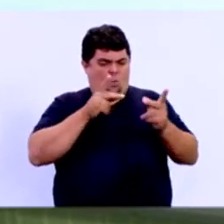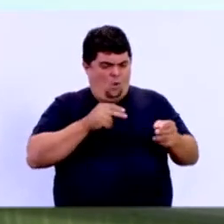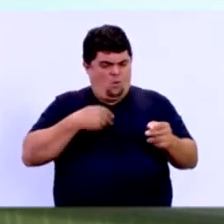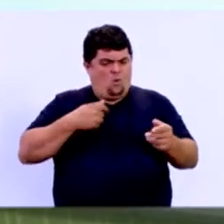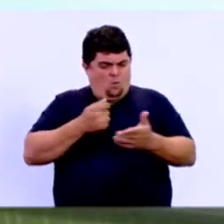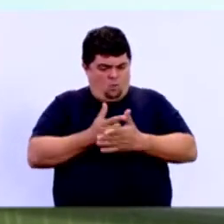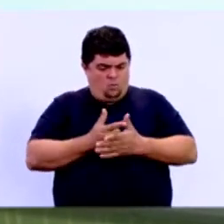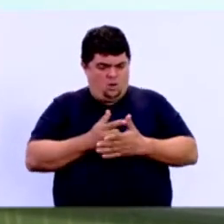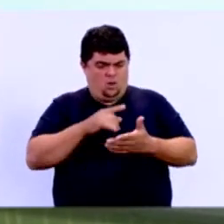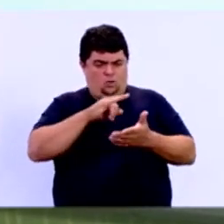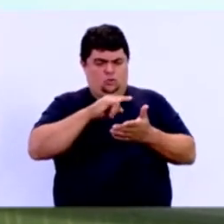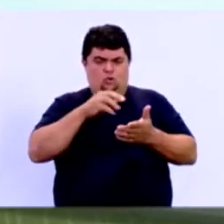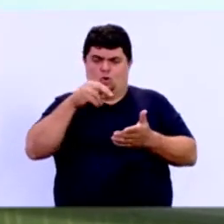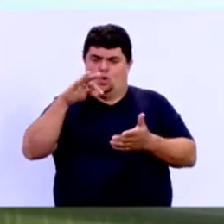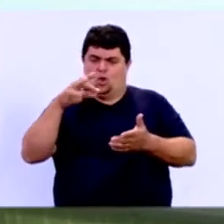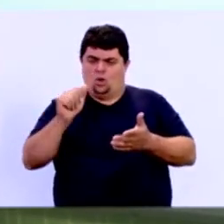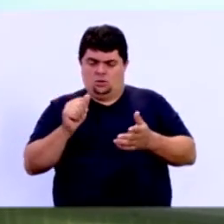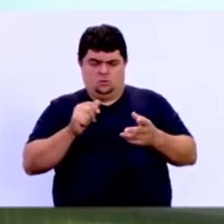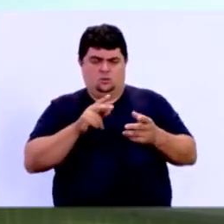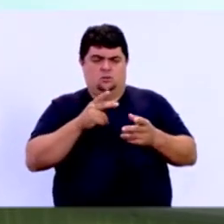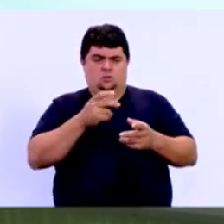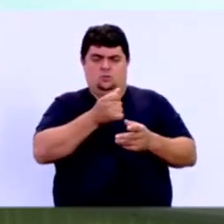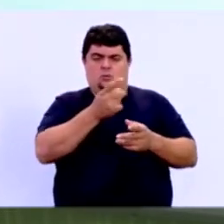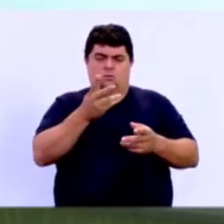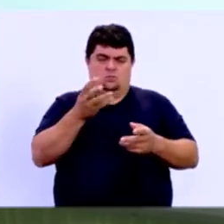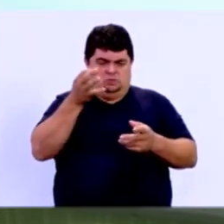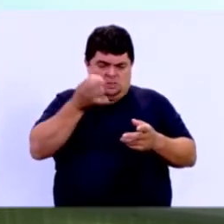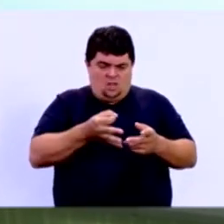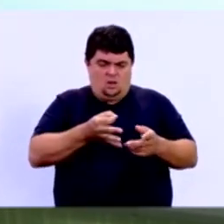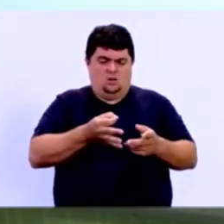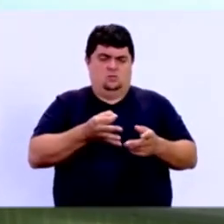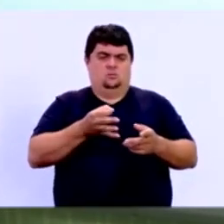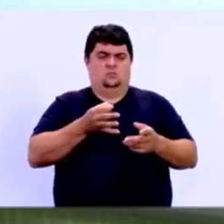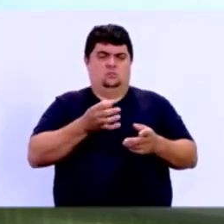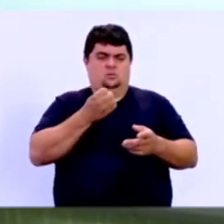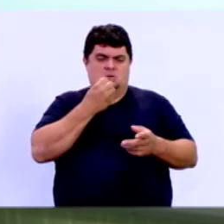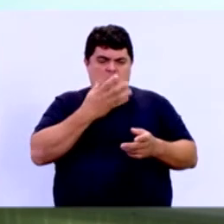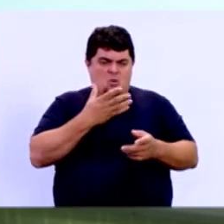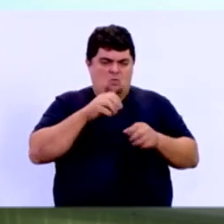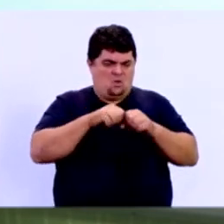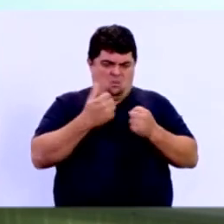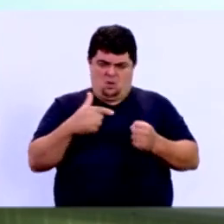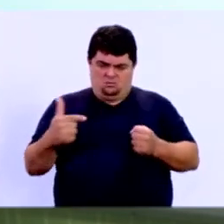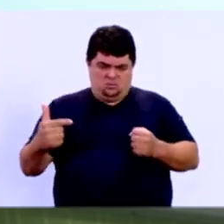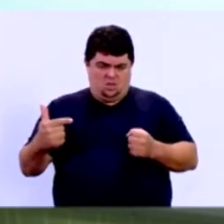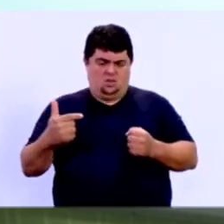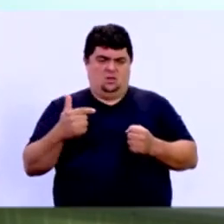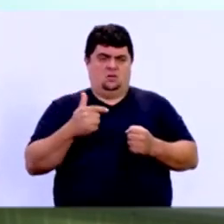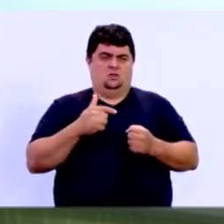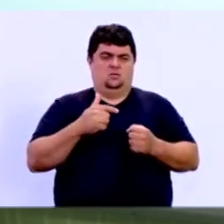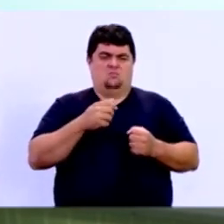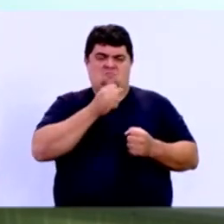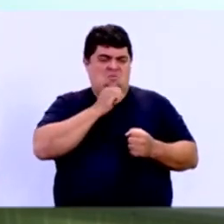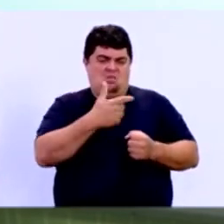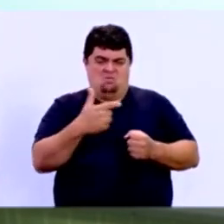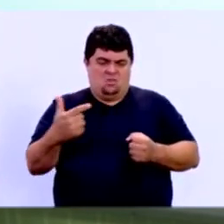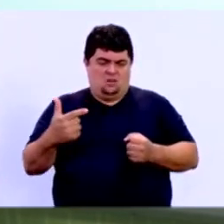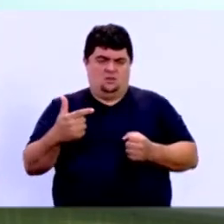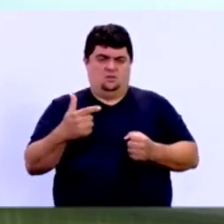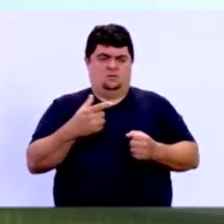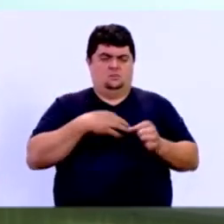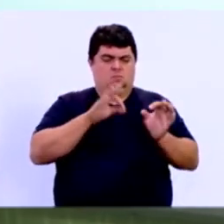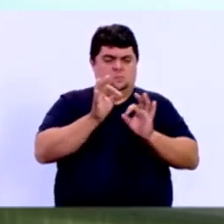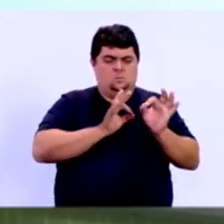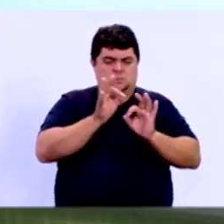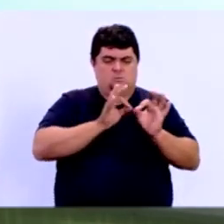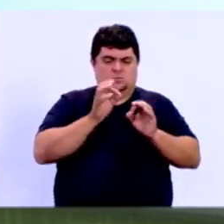realmente esse material chegou em quantidade certa, né, em condições perfeitas, né, e organize